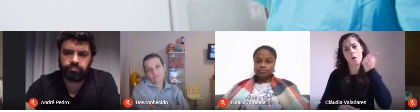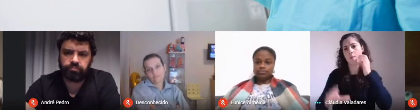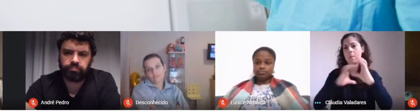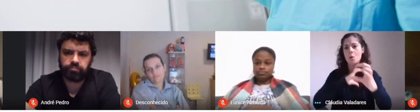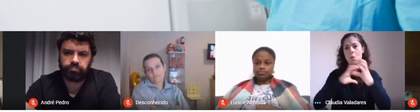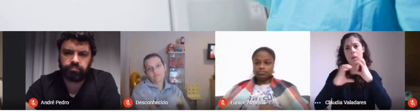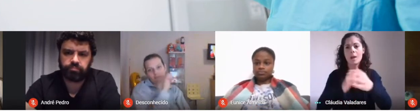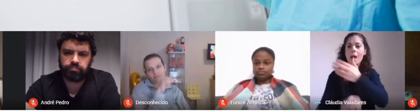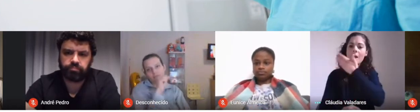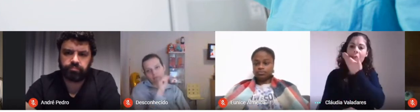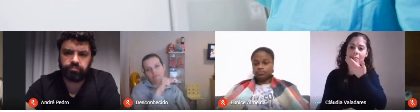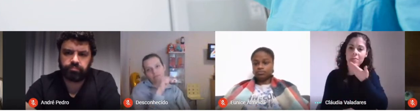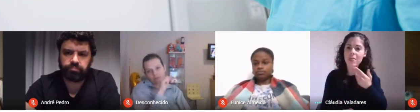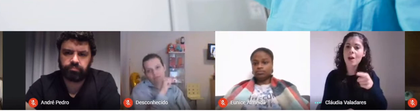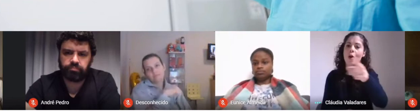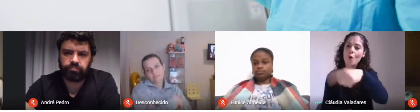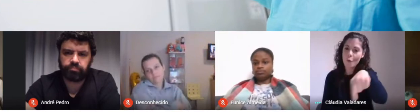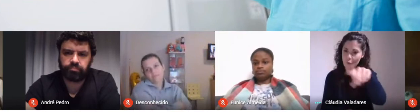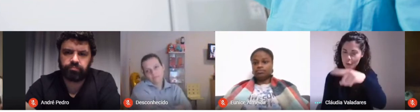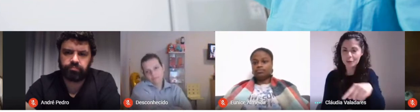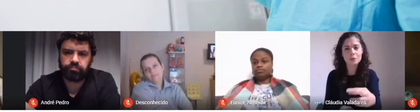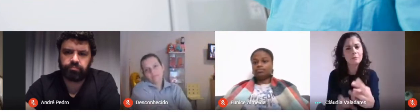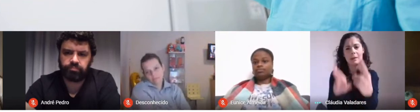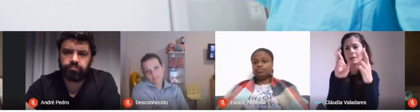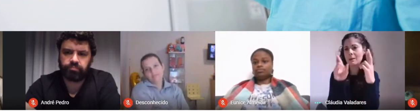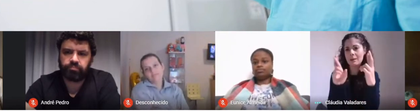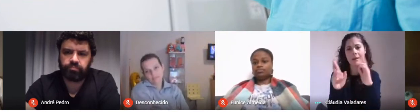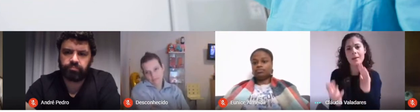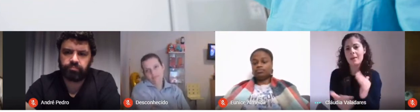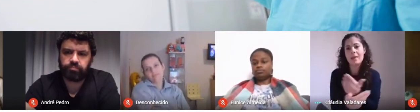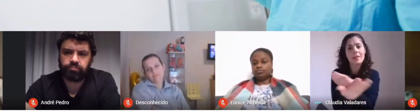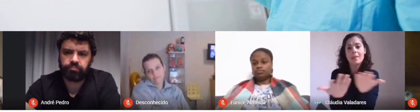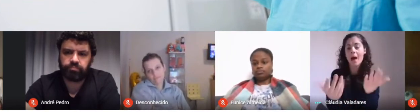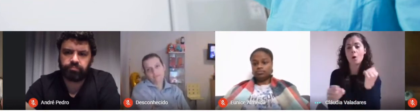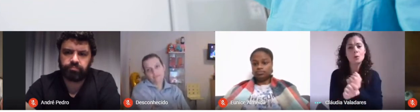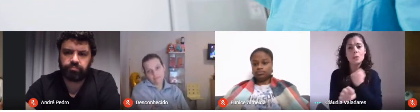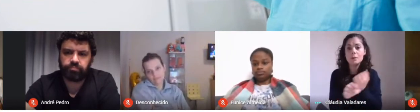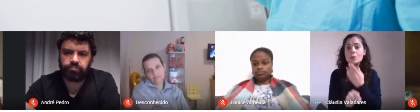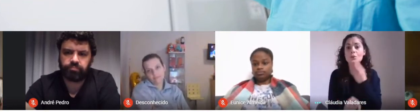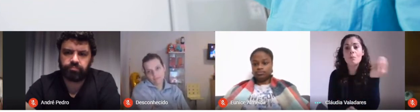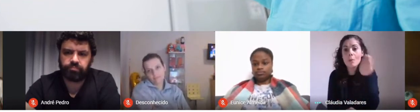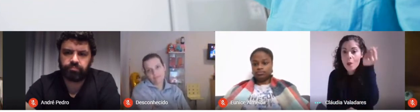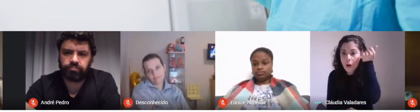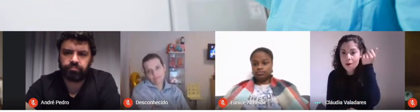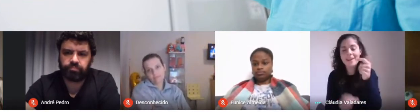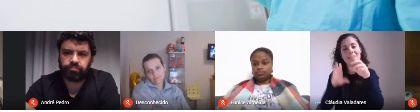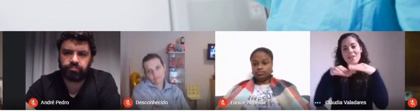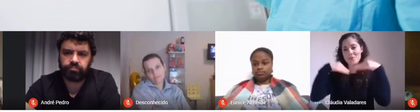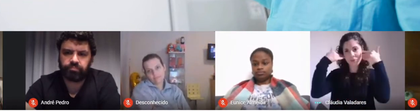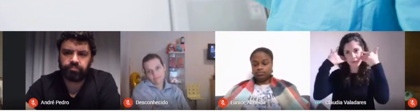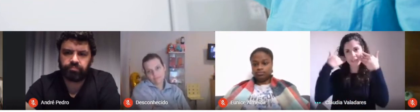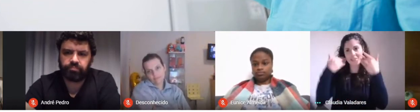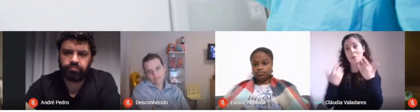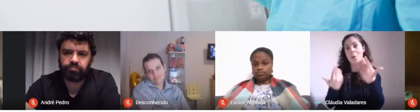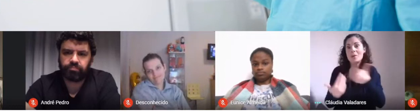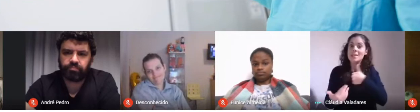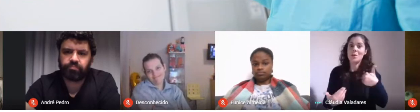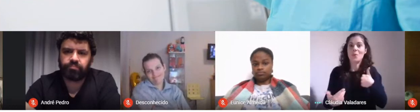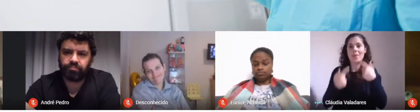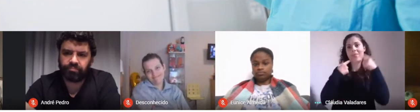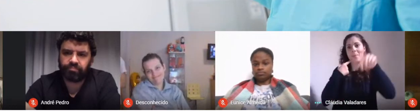tudo para conseguir dar-vos os melhores serviços e um sorriso o mais saudável possível.